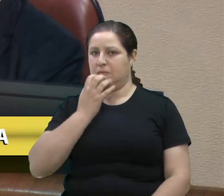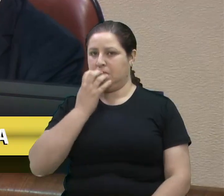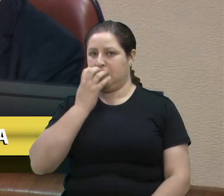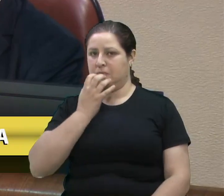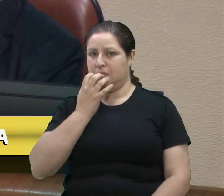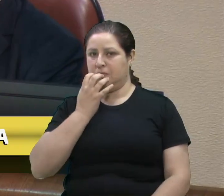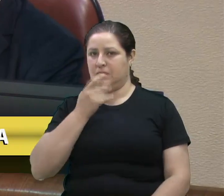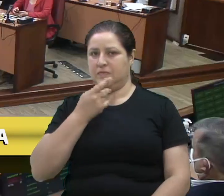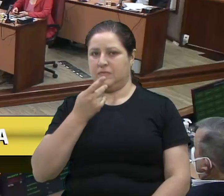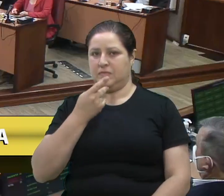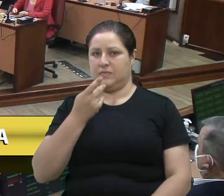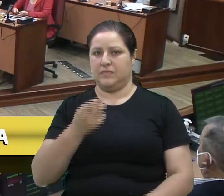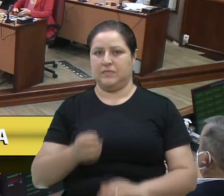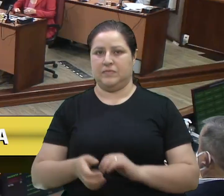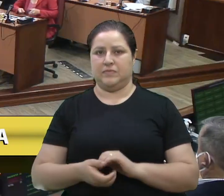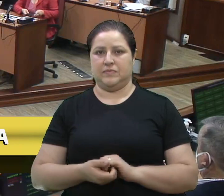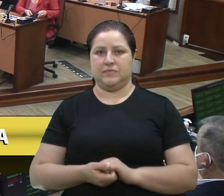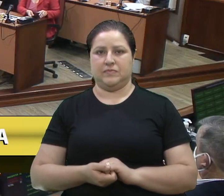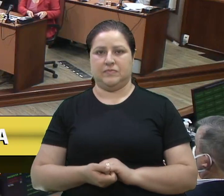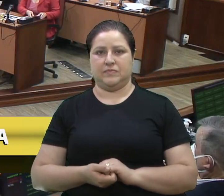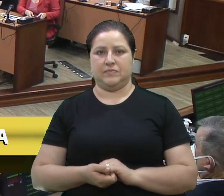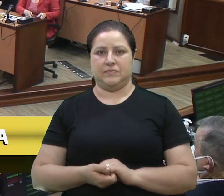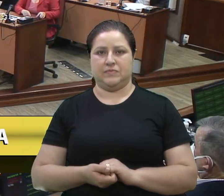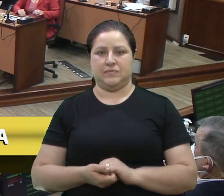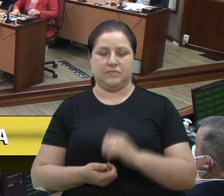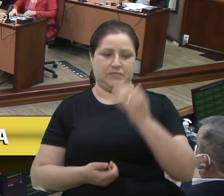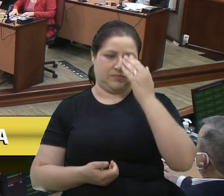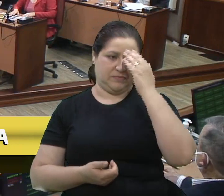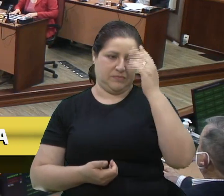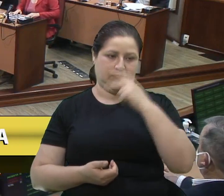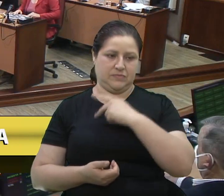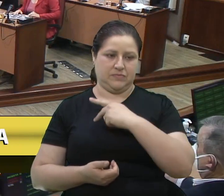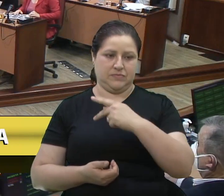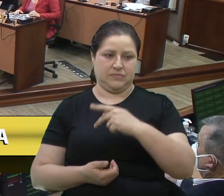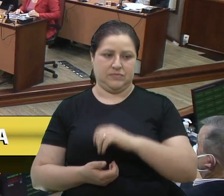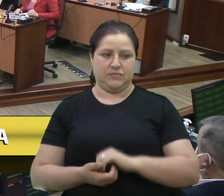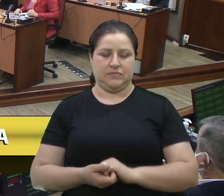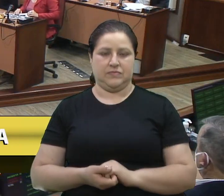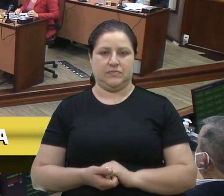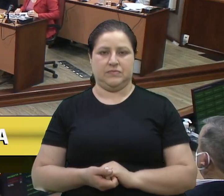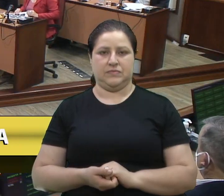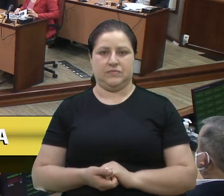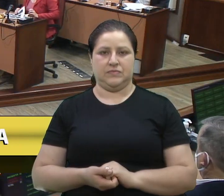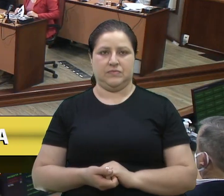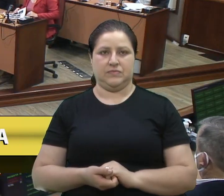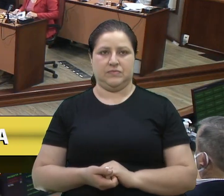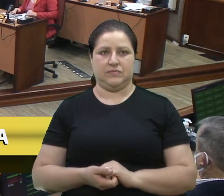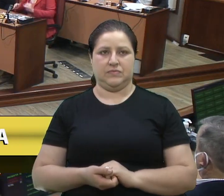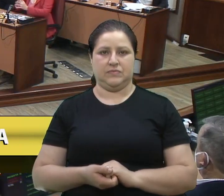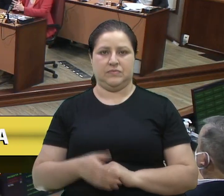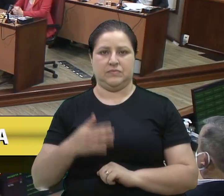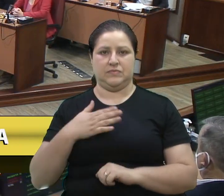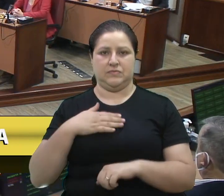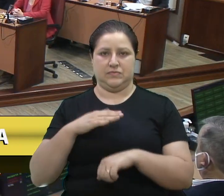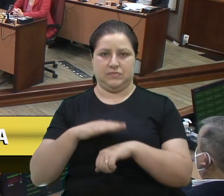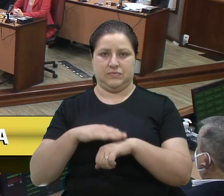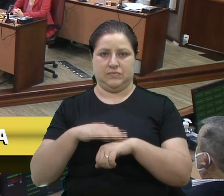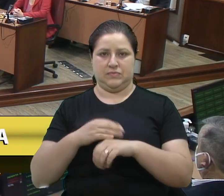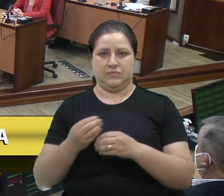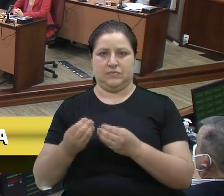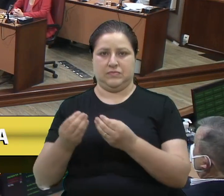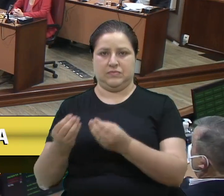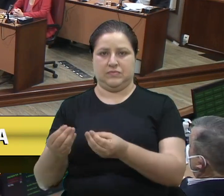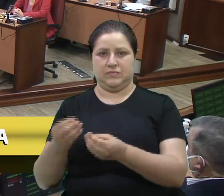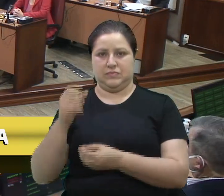Com a palavra. Obrigado, presidente. Eu passo o espaço para o vereador